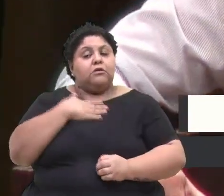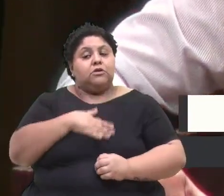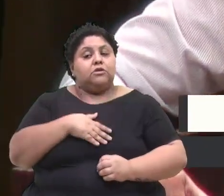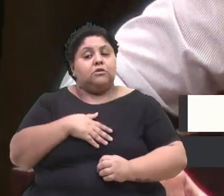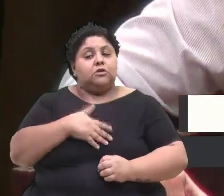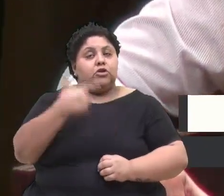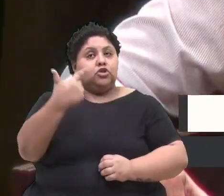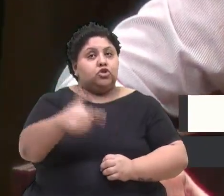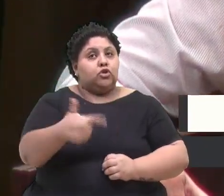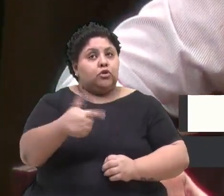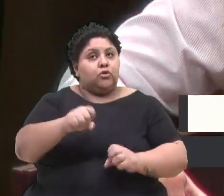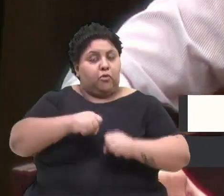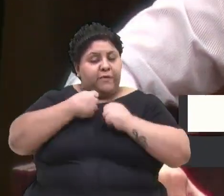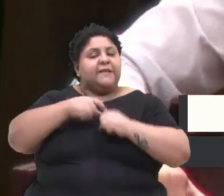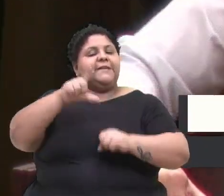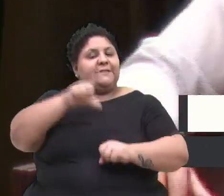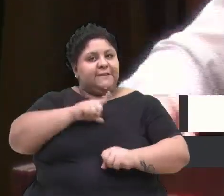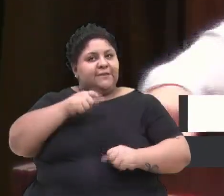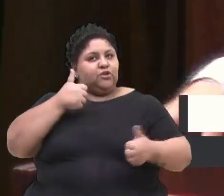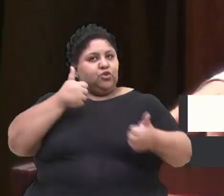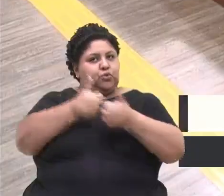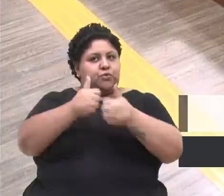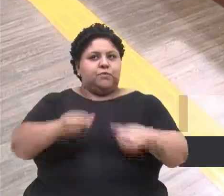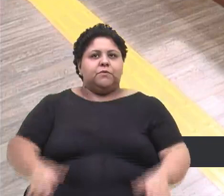porque competência a senhora tem. Vamos juntos.